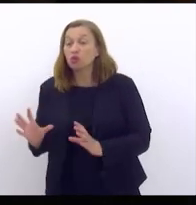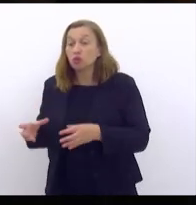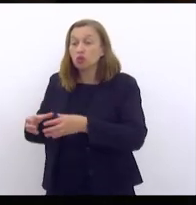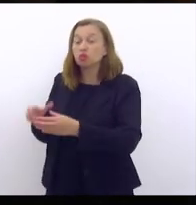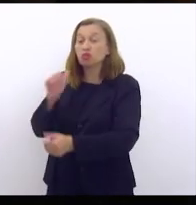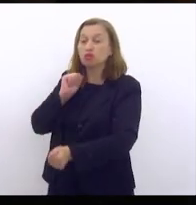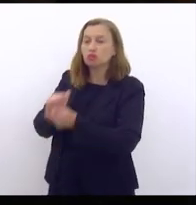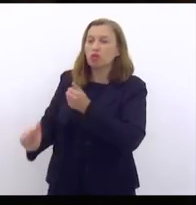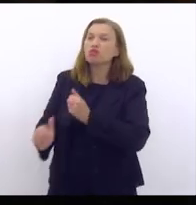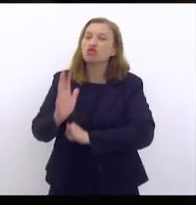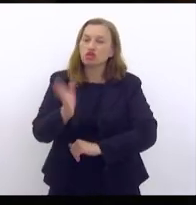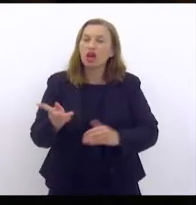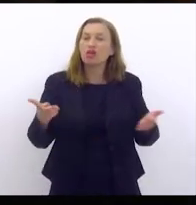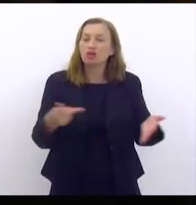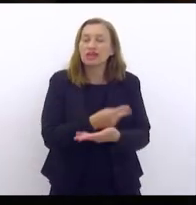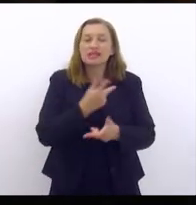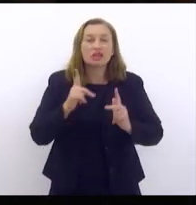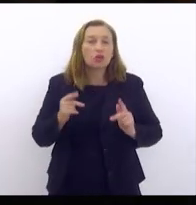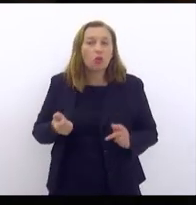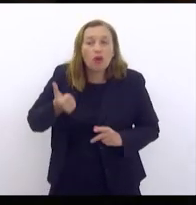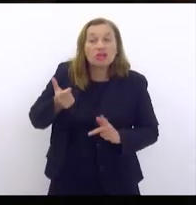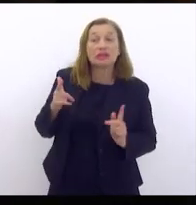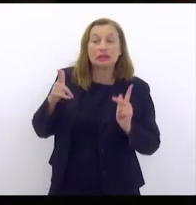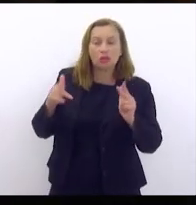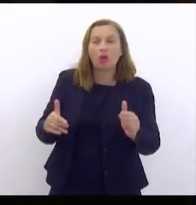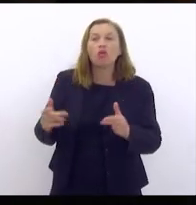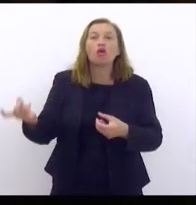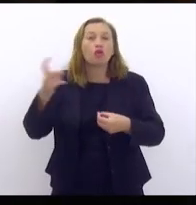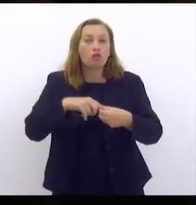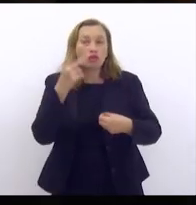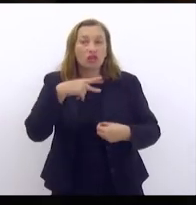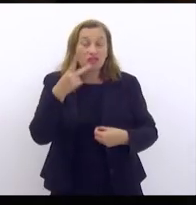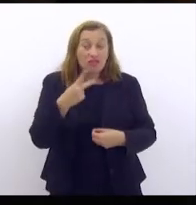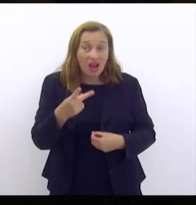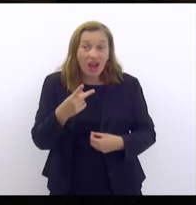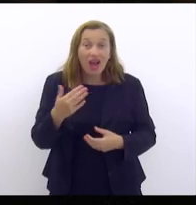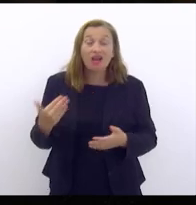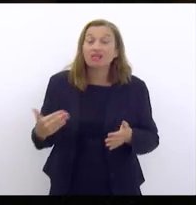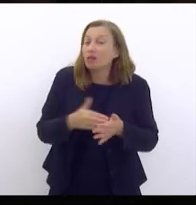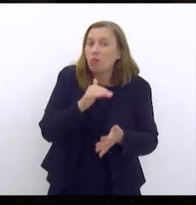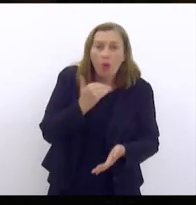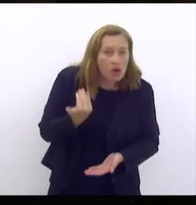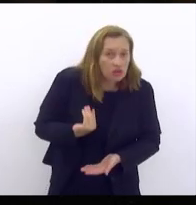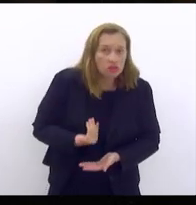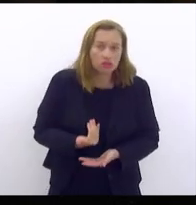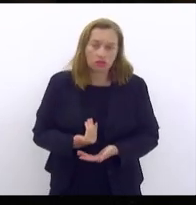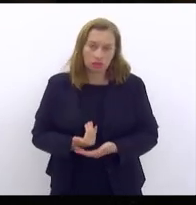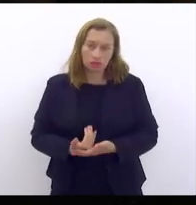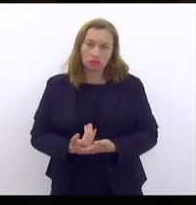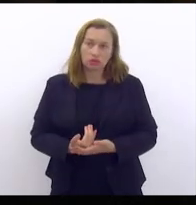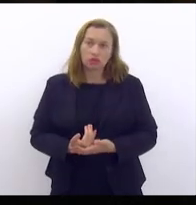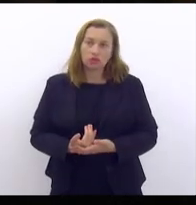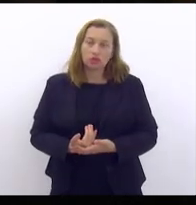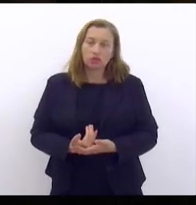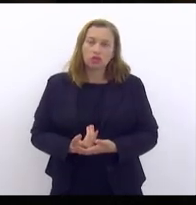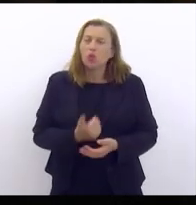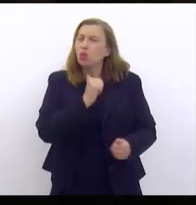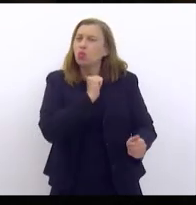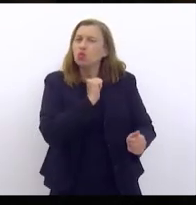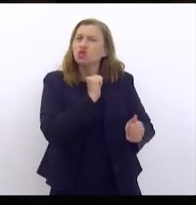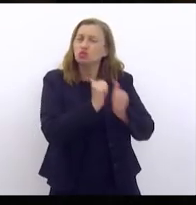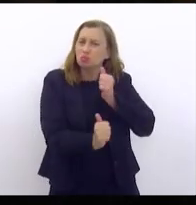foram ocorrendo paralelamente. Volto a dizer, até com morte. O